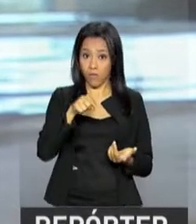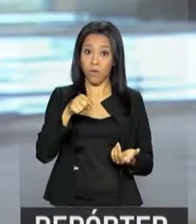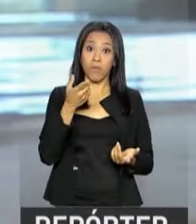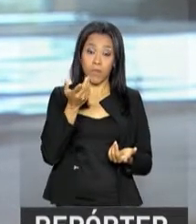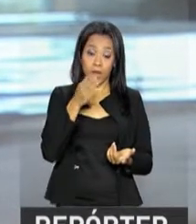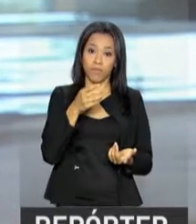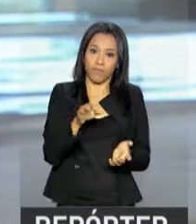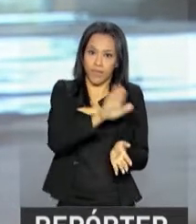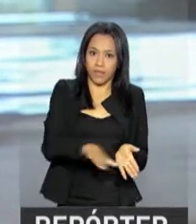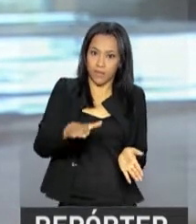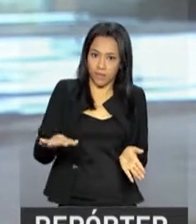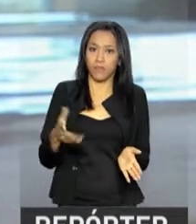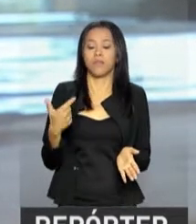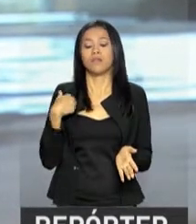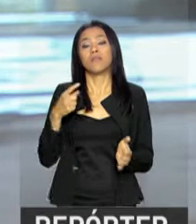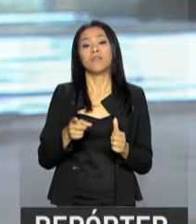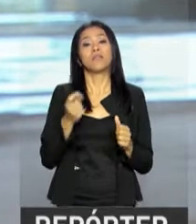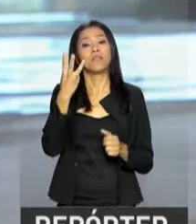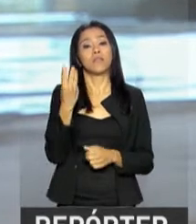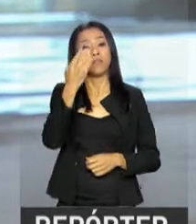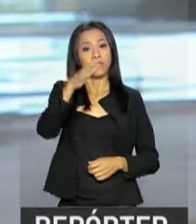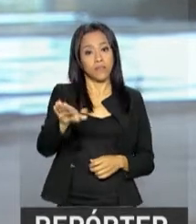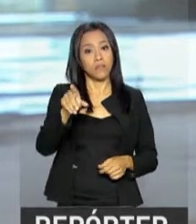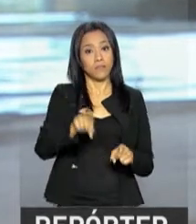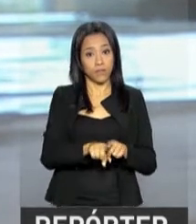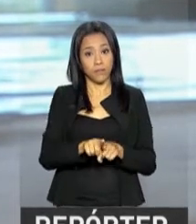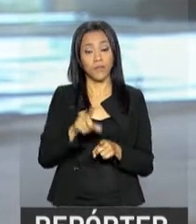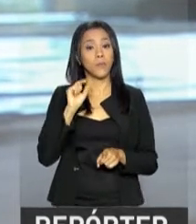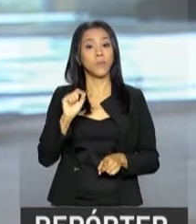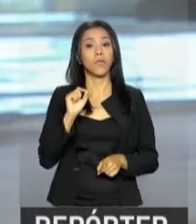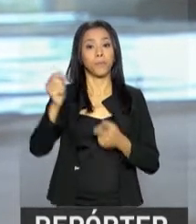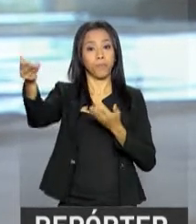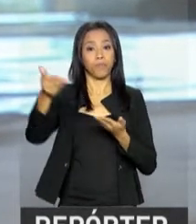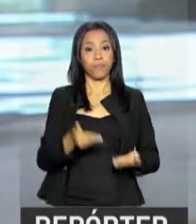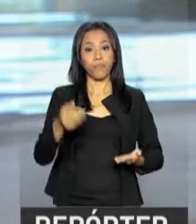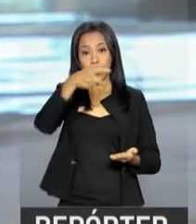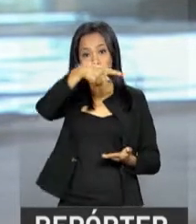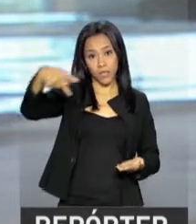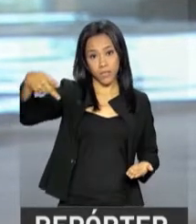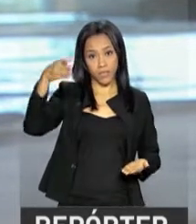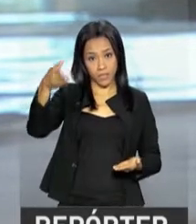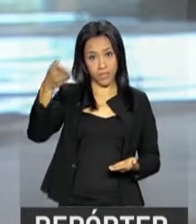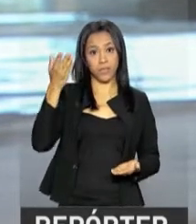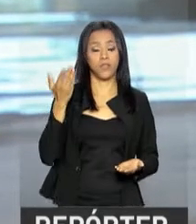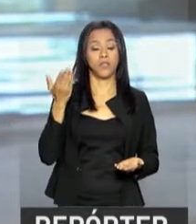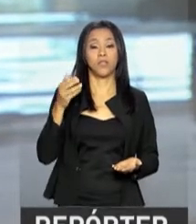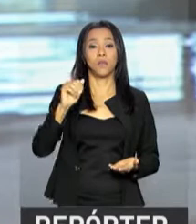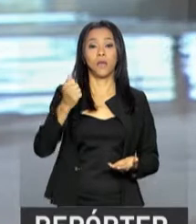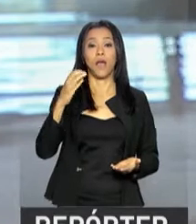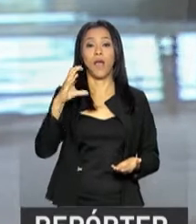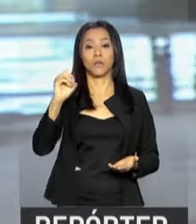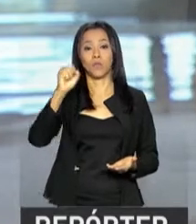eqüidade já às três e meia também recebe aqui no palácio do planalto o presidente executivo do instituto aço brasil marco